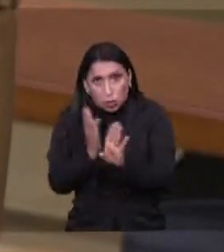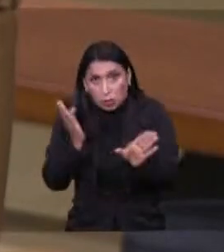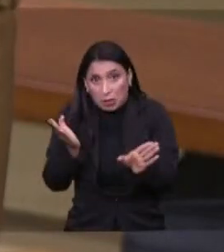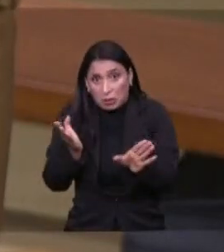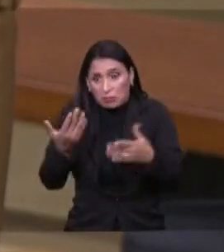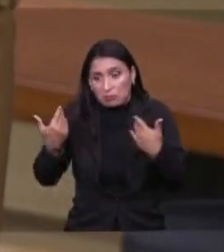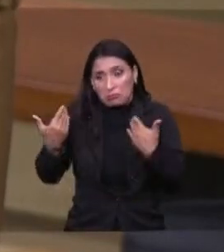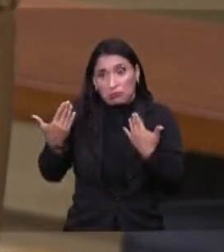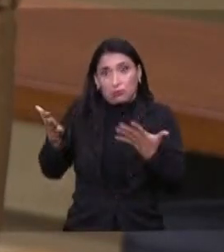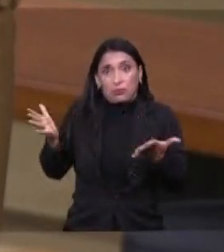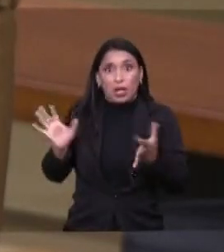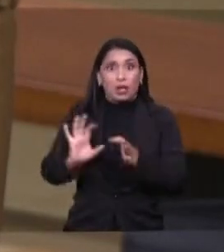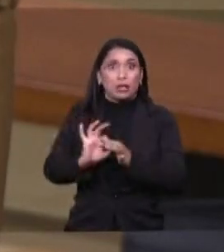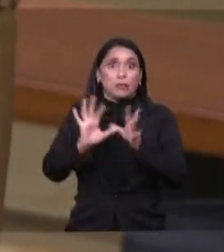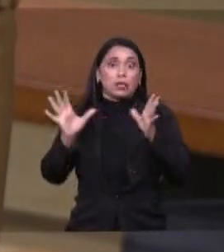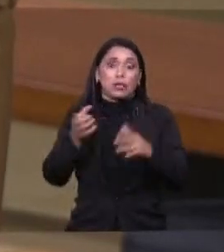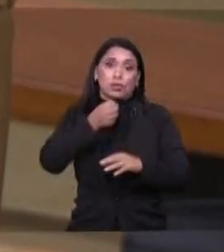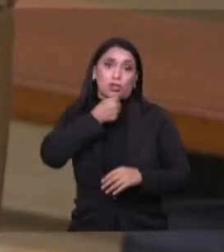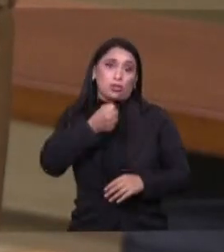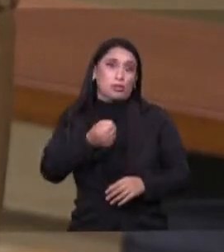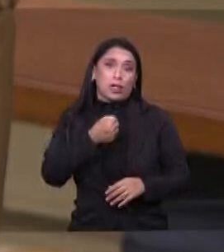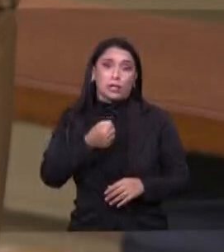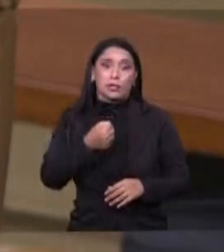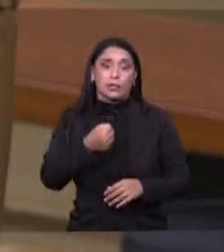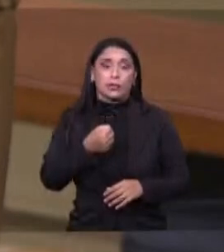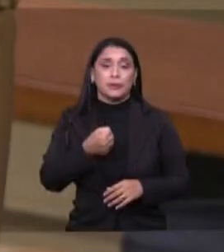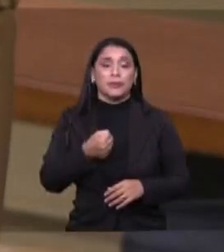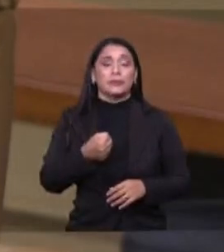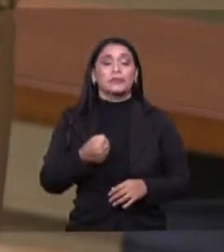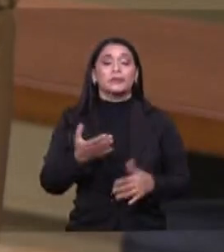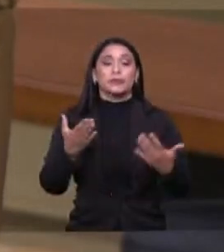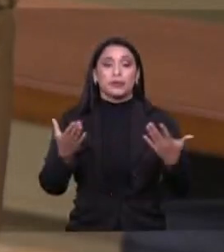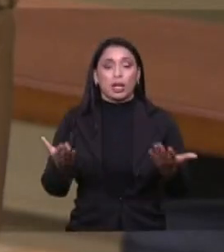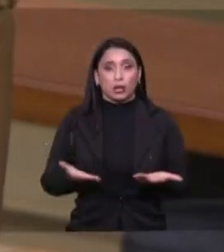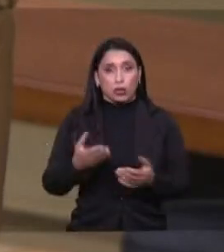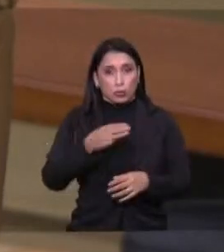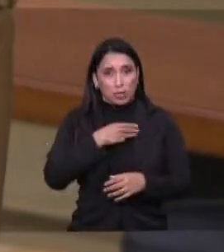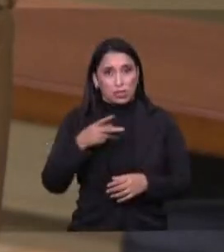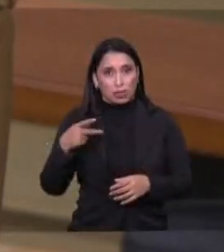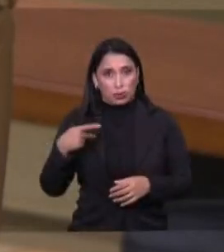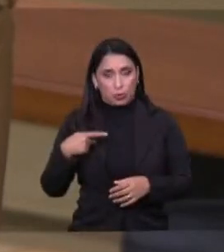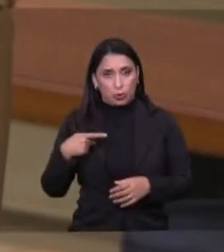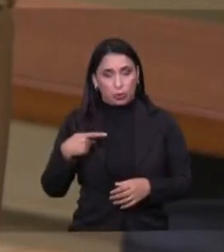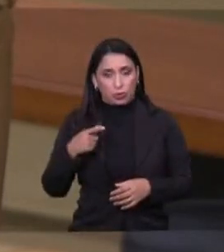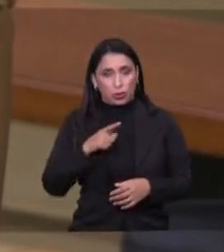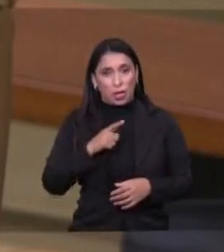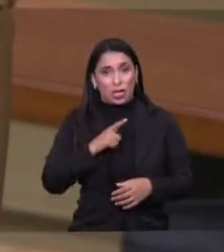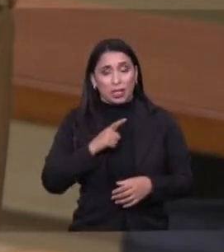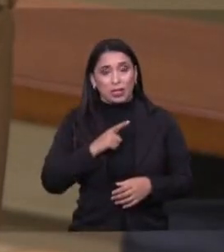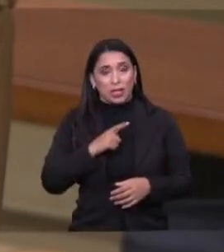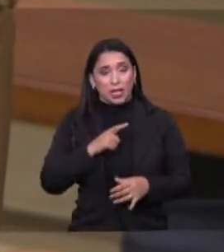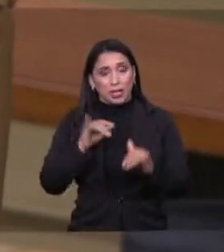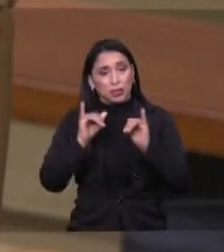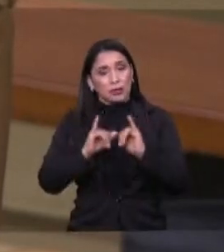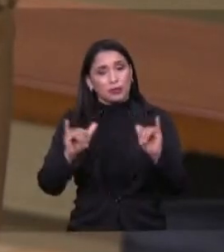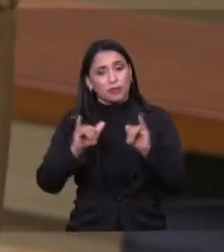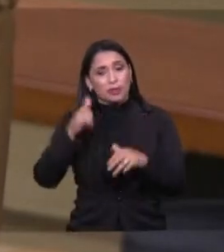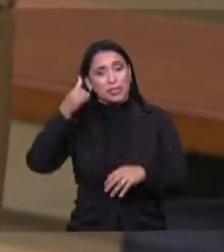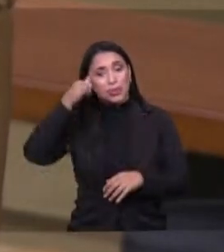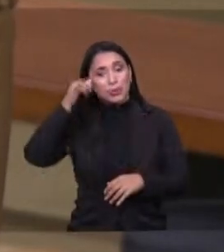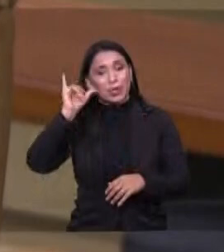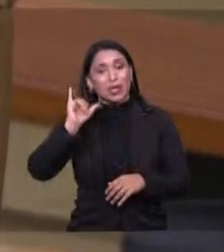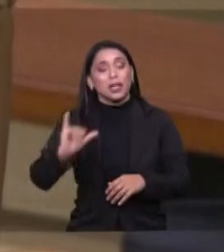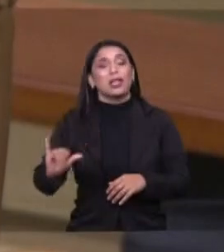isso é imprensa, é liberdade de imprensa. Agora, o Ministério Público vai ter um padrão de informação para